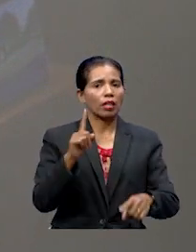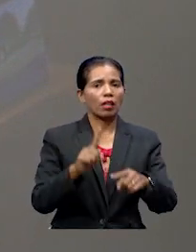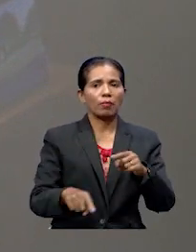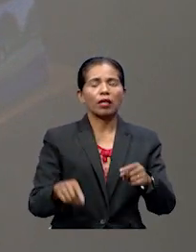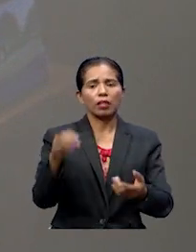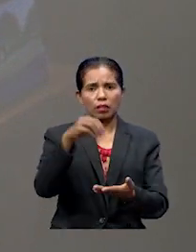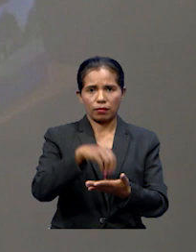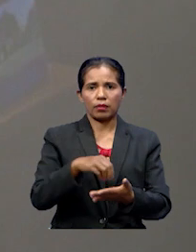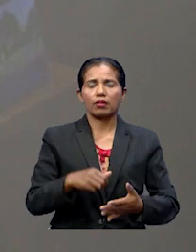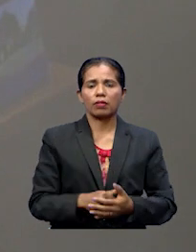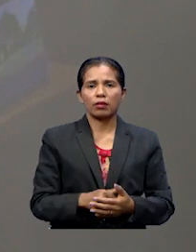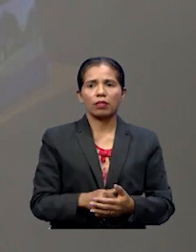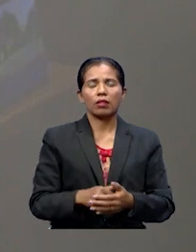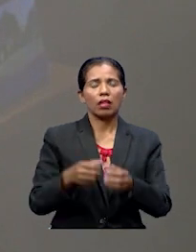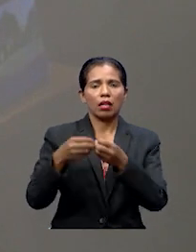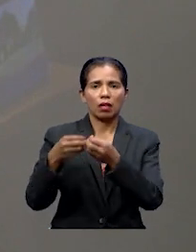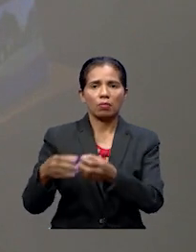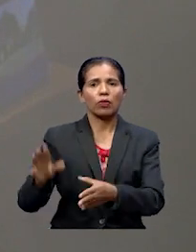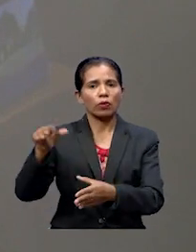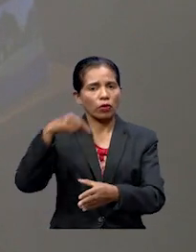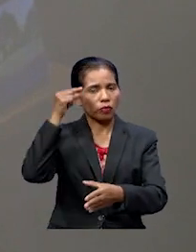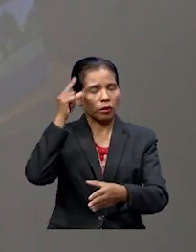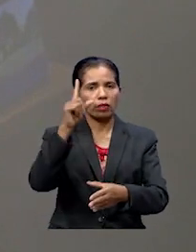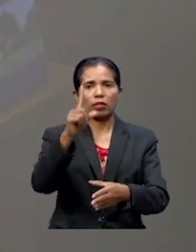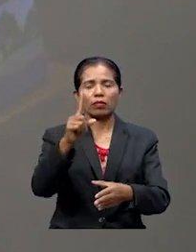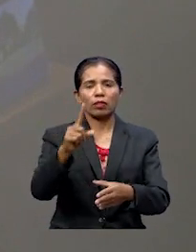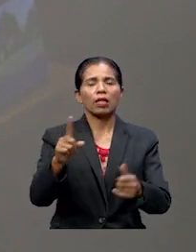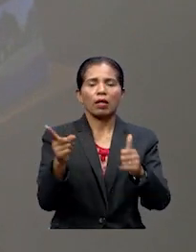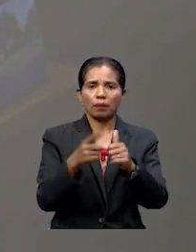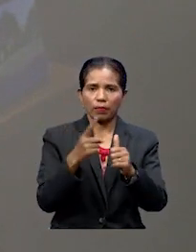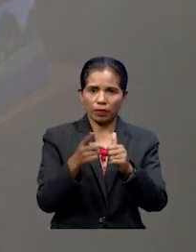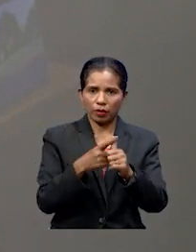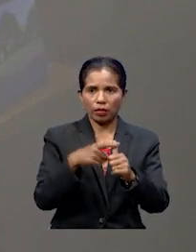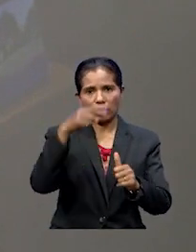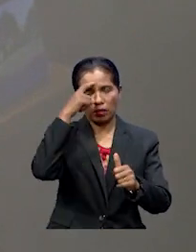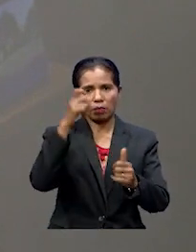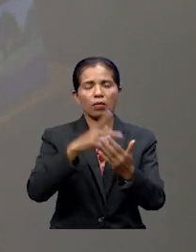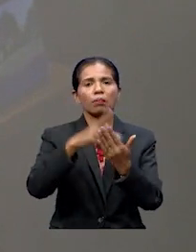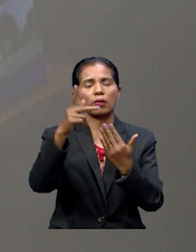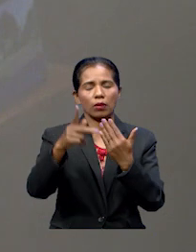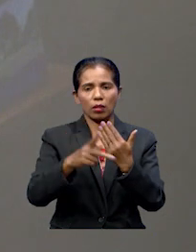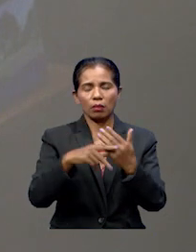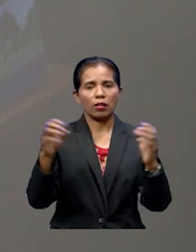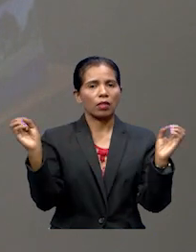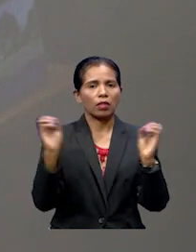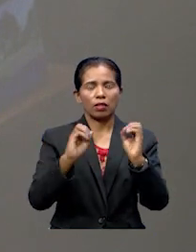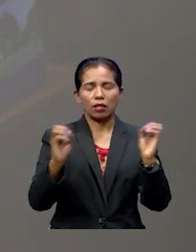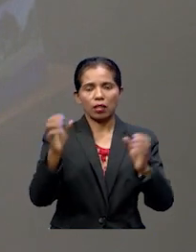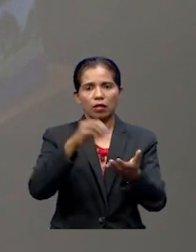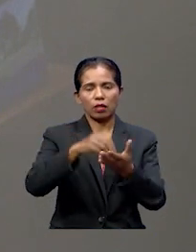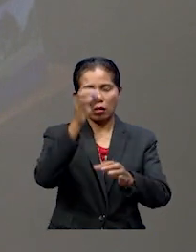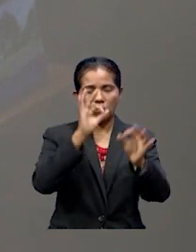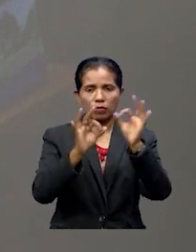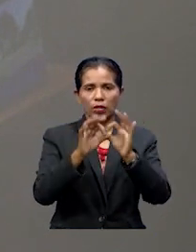admitimos a mono governo ida e aqueles início tamba programa rejeitado com lei a confiança do seu